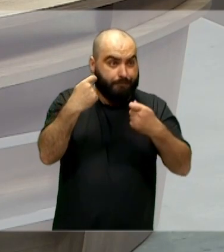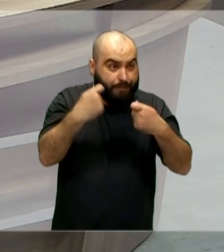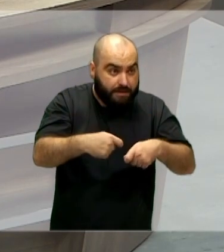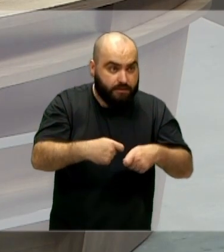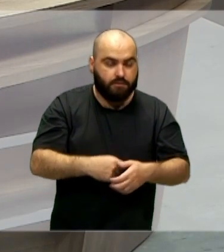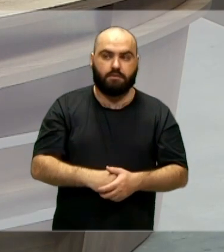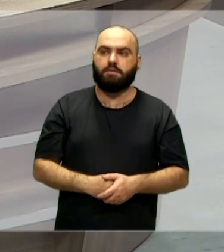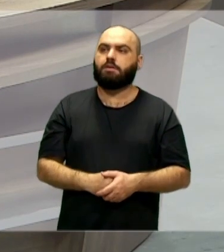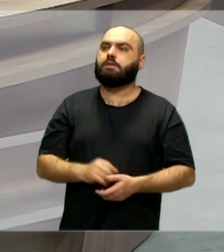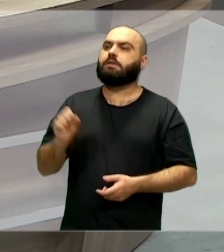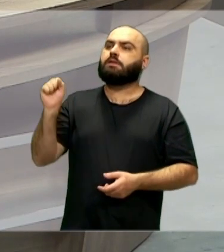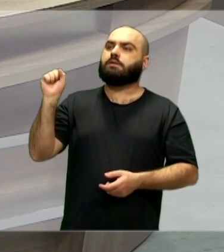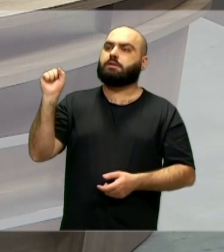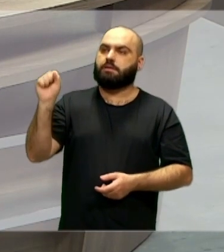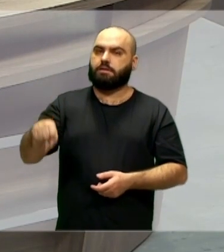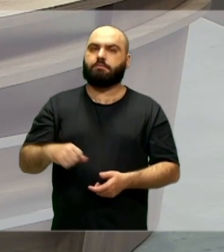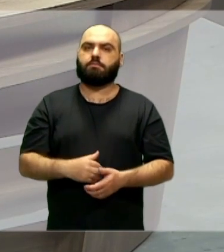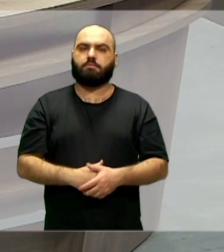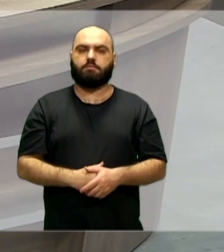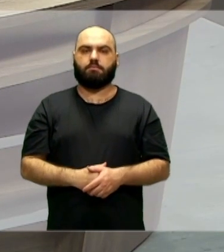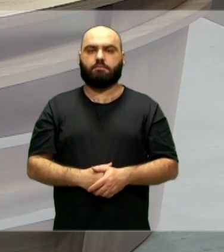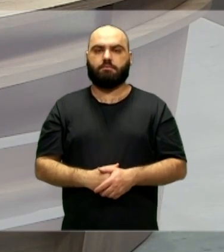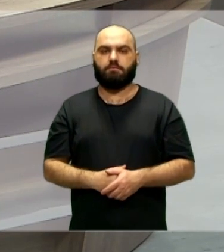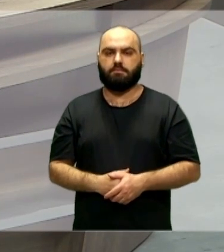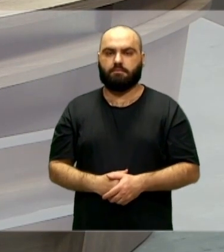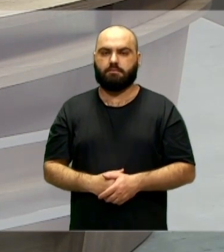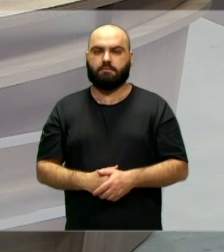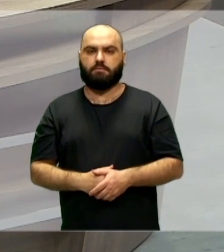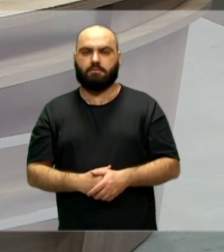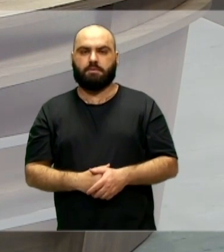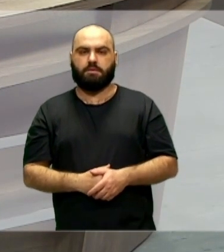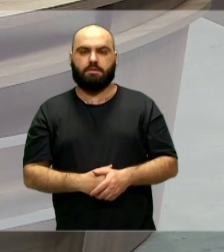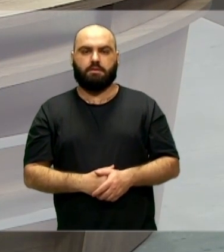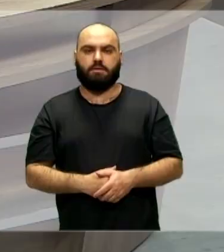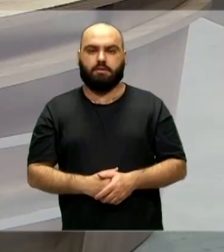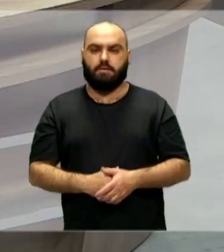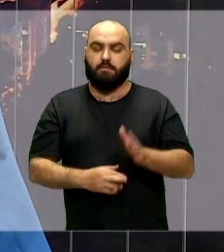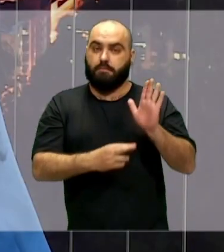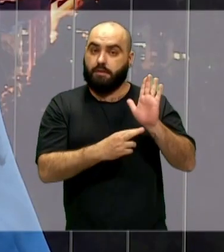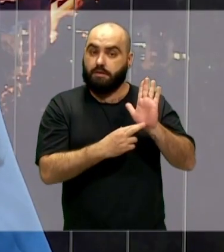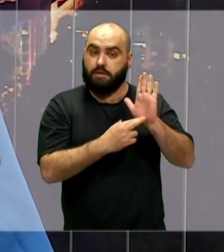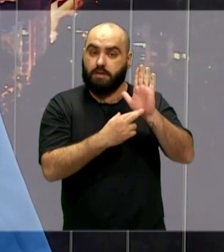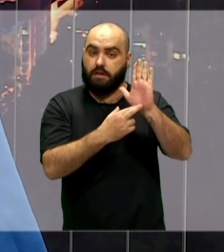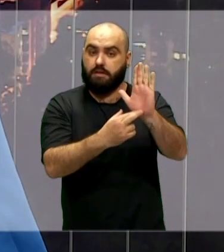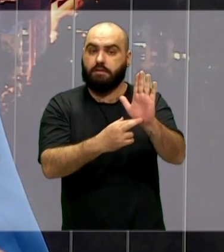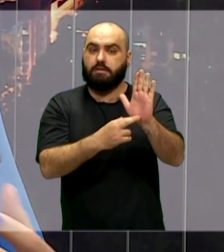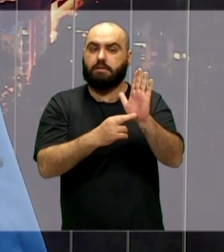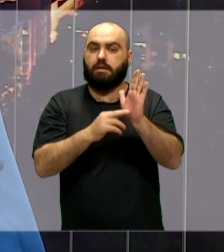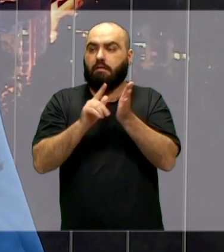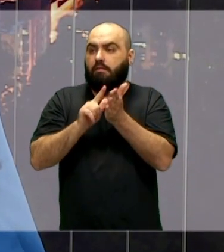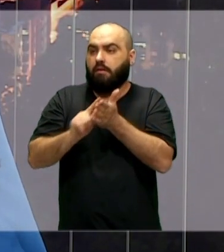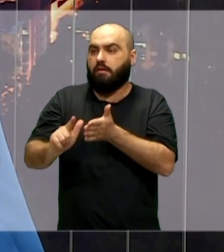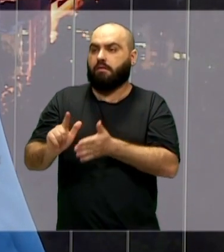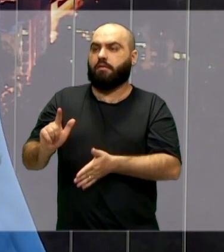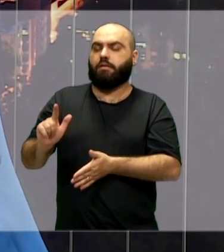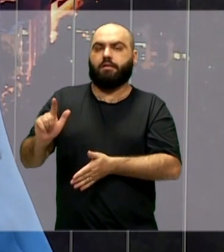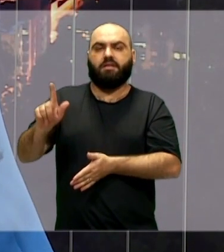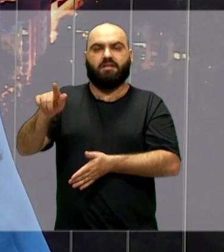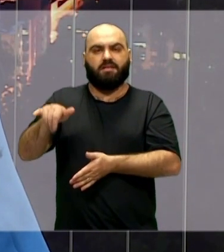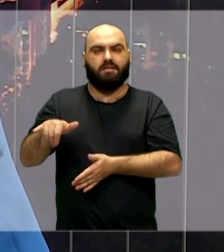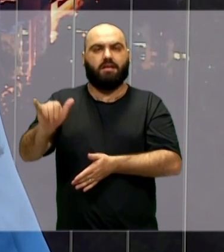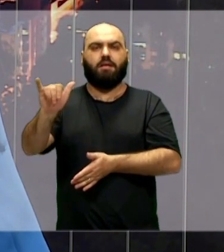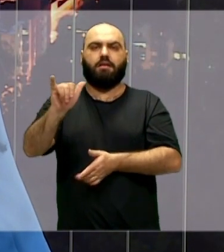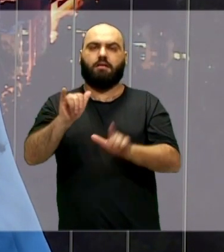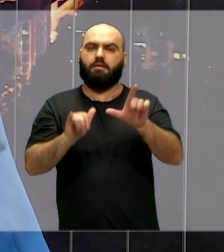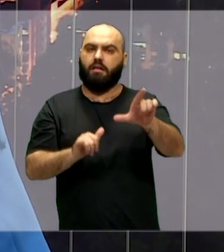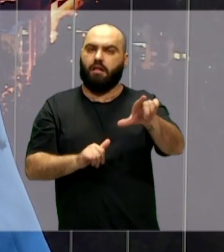importante que não seja uma representatividade vazia. Porque não adianta assim, vamos colocar gays, lésbicas, trans, que não